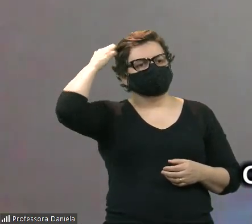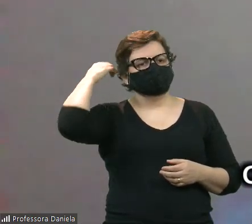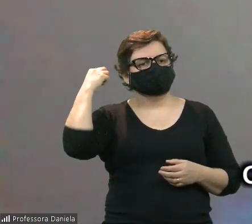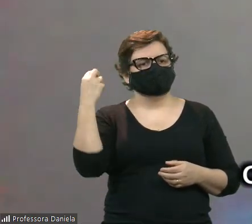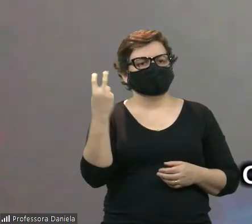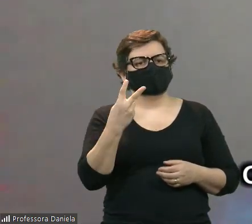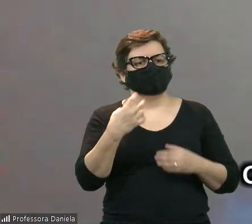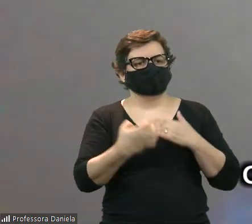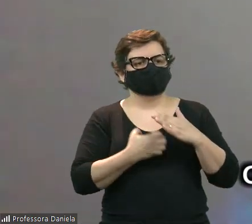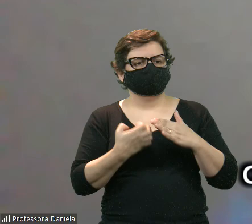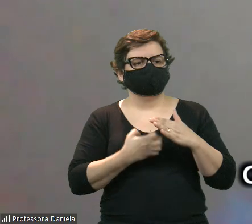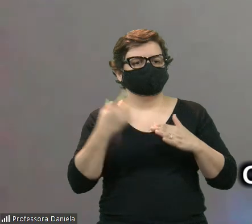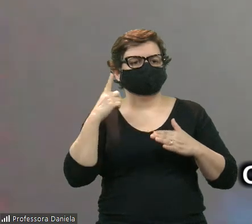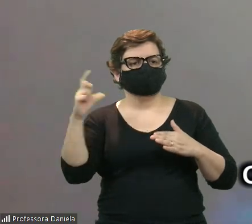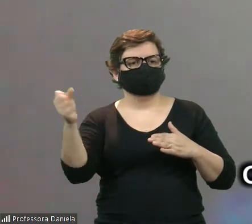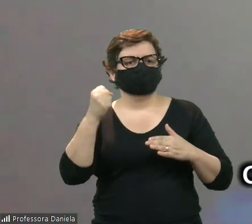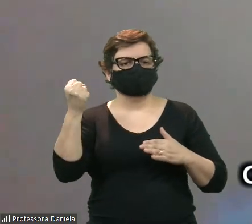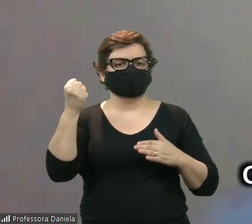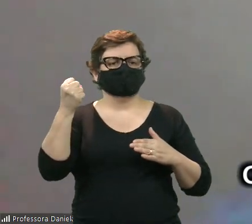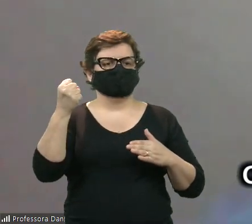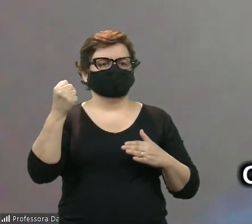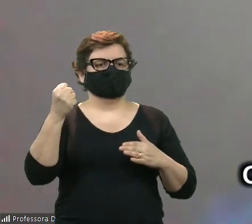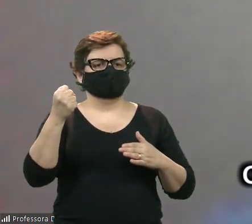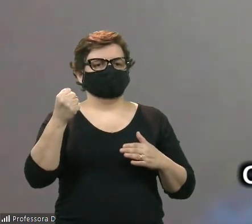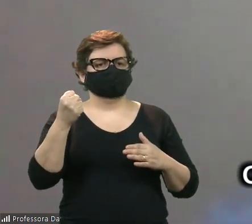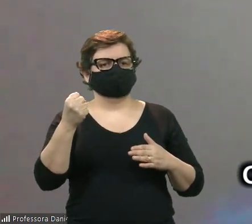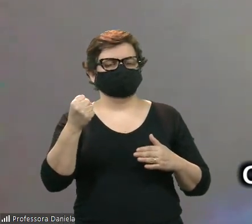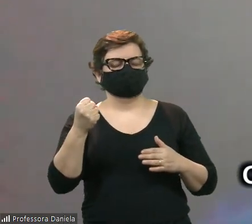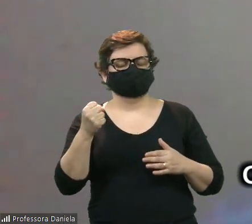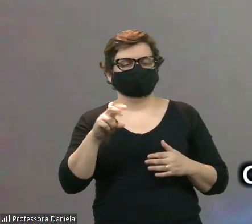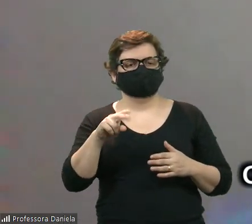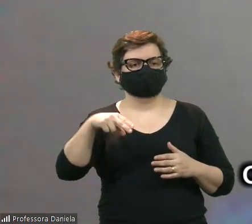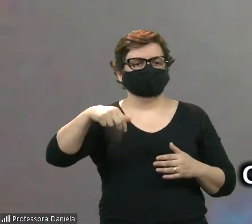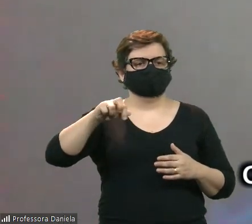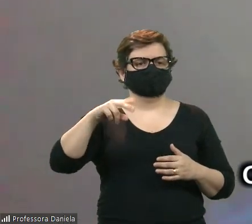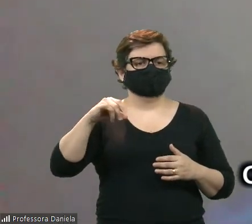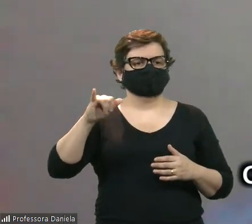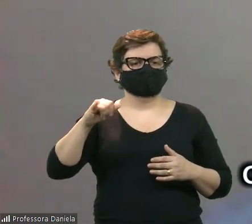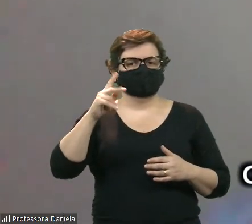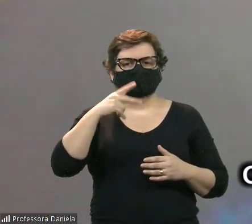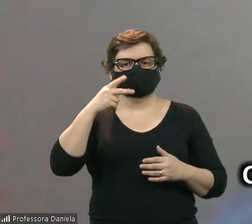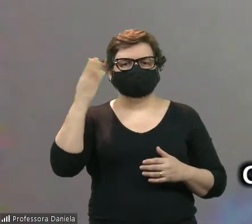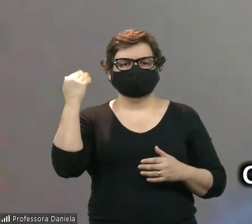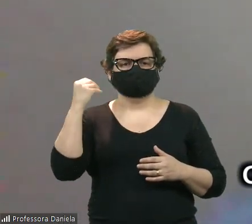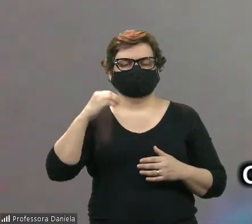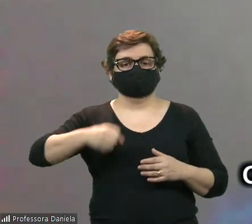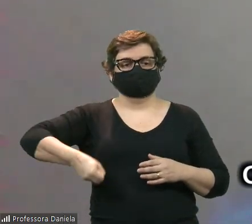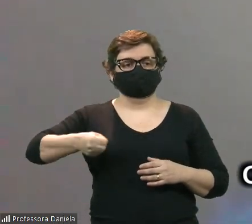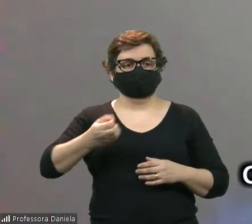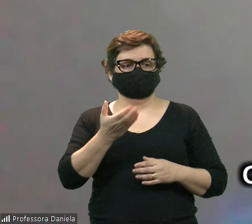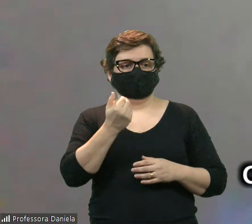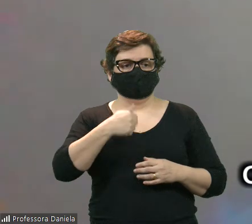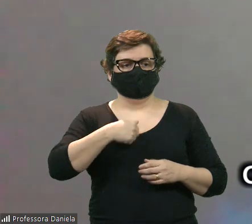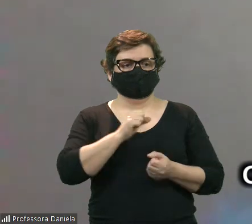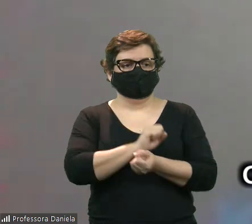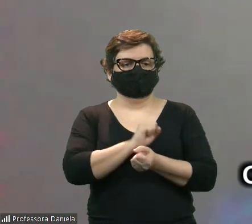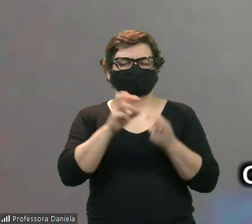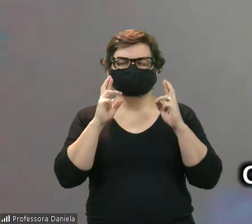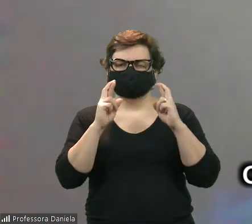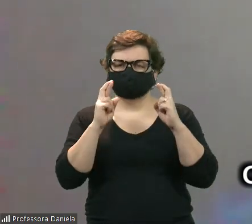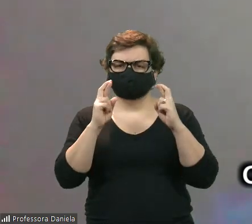duas empresas vencedoras em relação ao que o Dr. Nardi estava falando aí, das cestas básicas, que eu espero que essa cesta